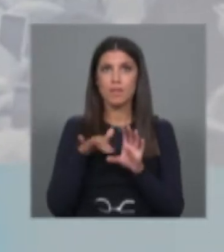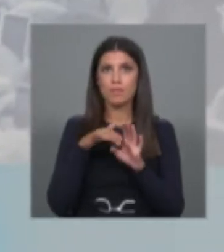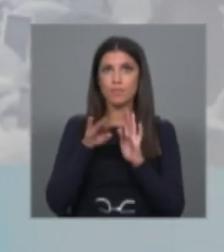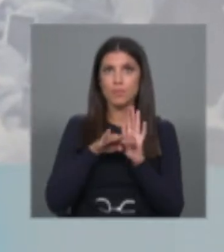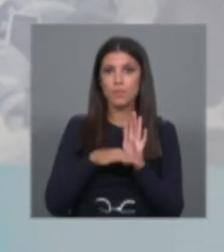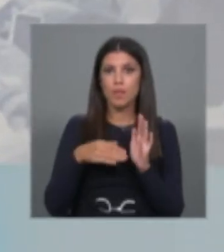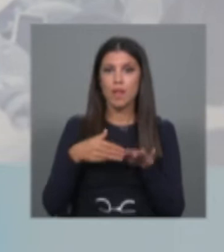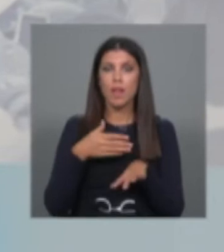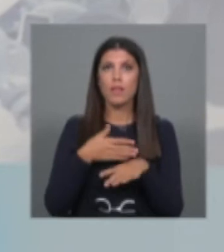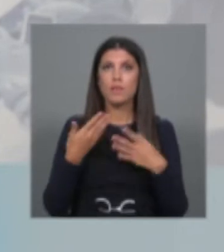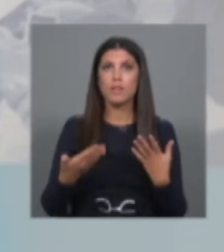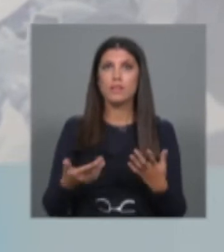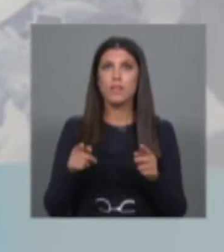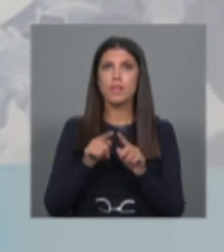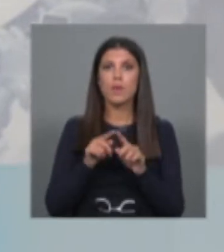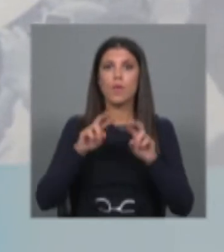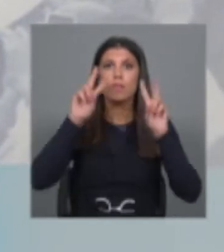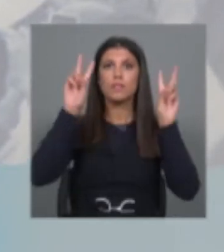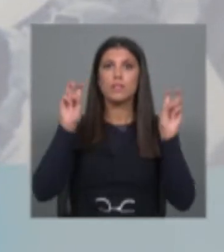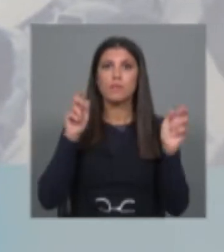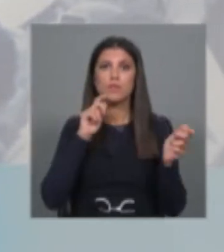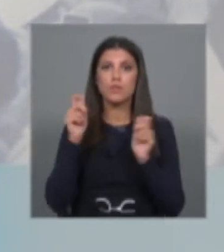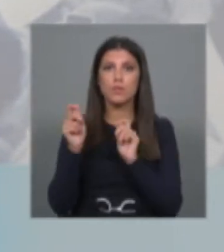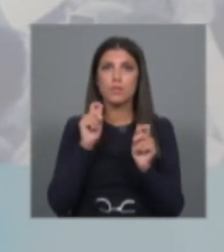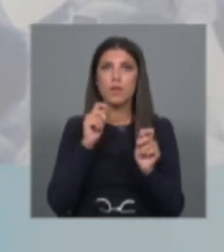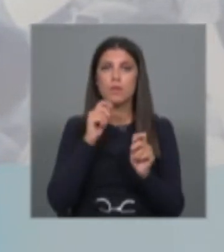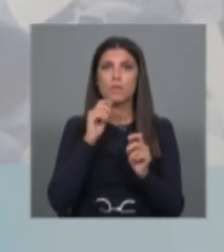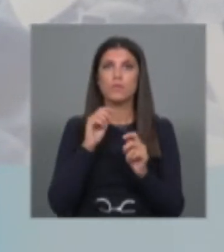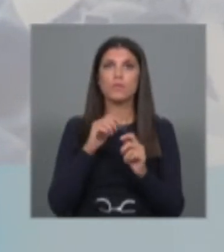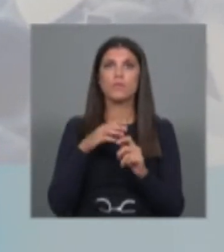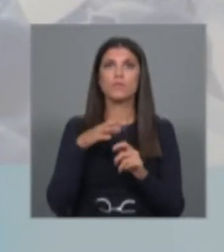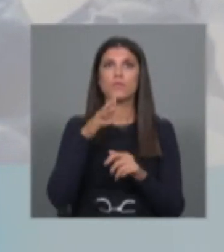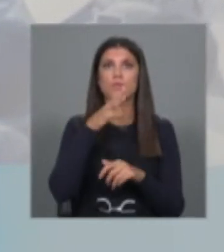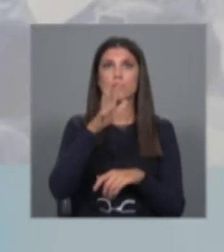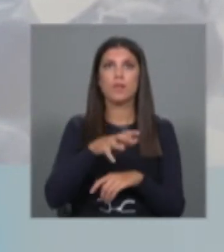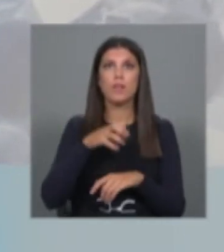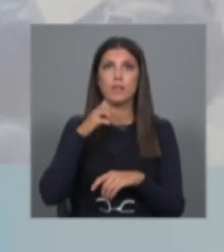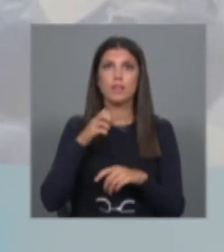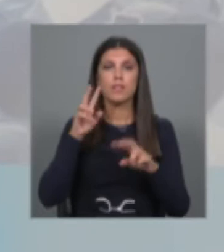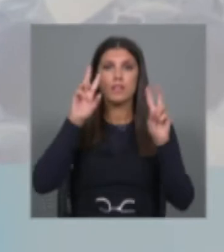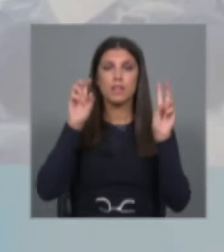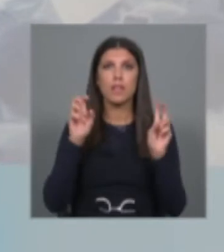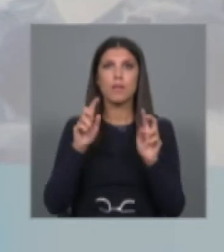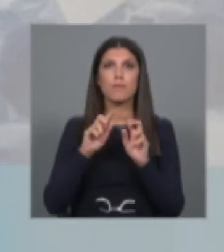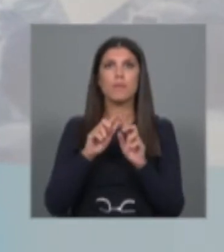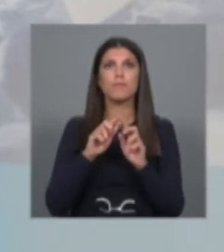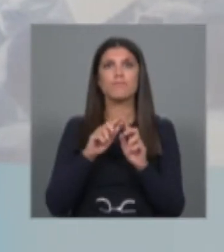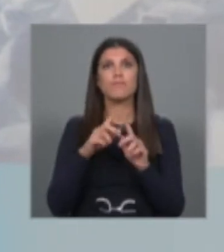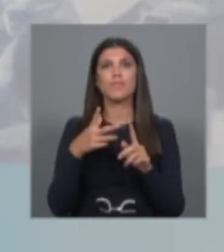dominada hoje pela discussão parlamentar em torno da questão da eutanásia, em torno do referendo que foi